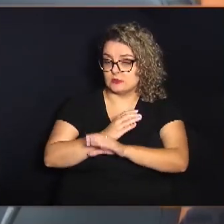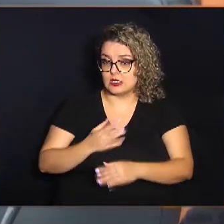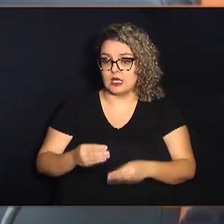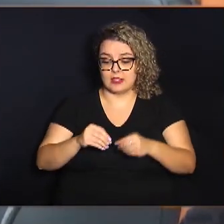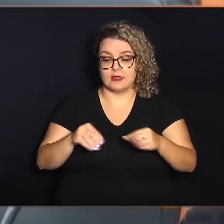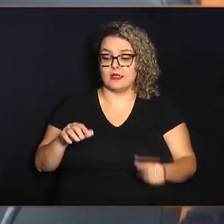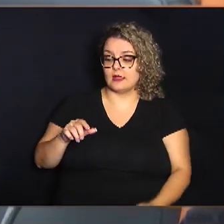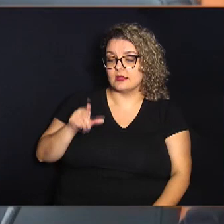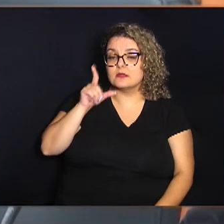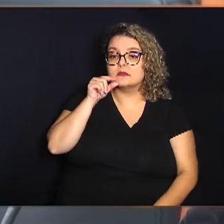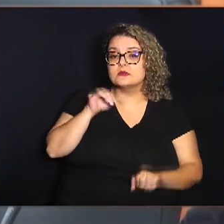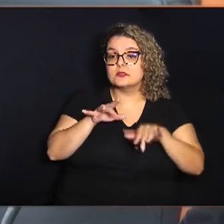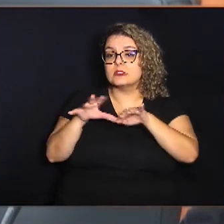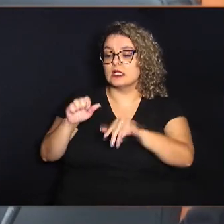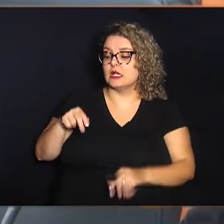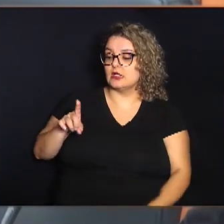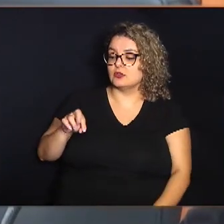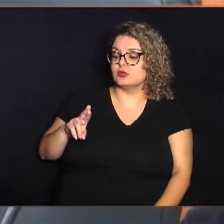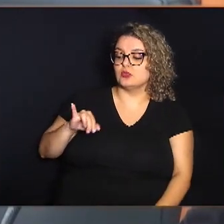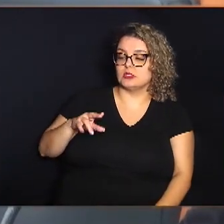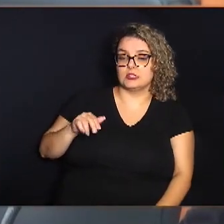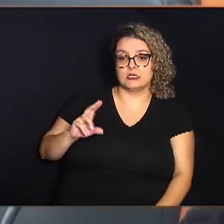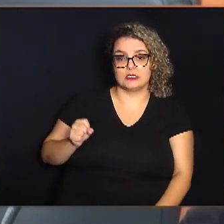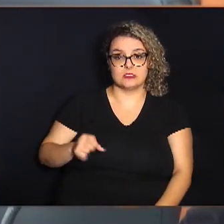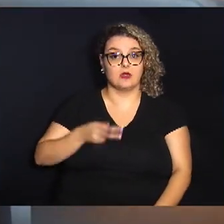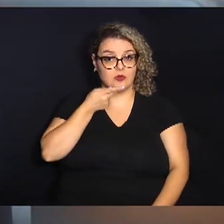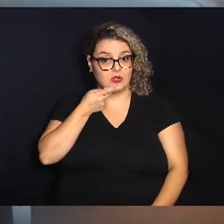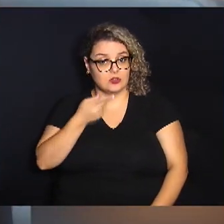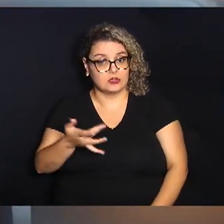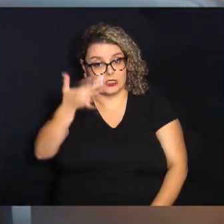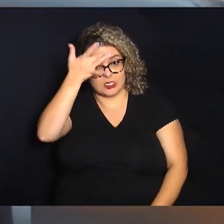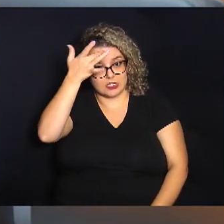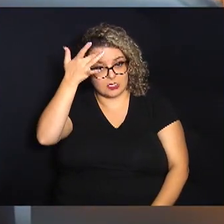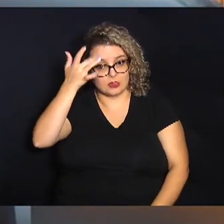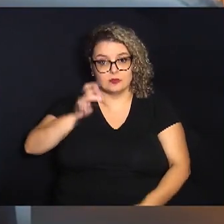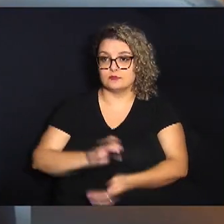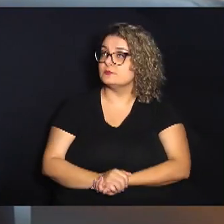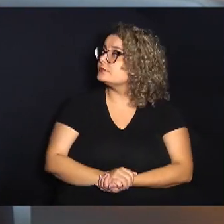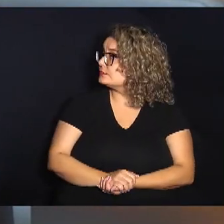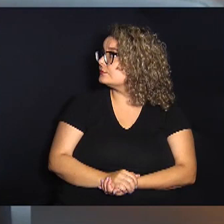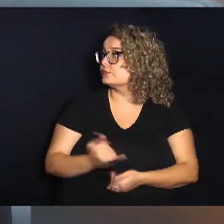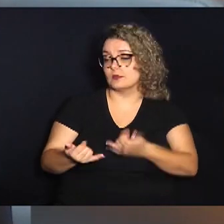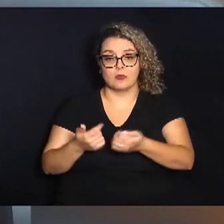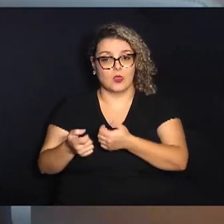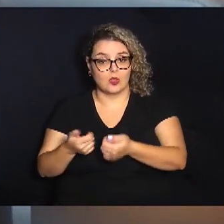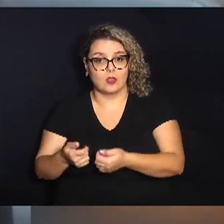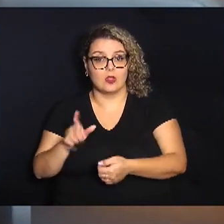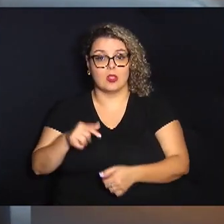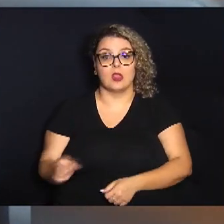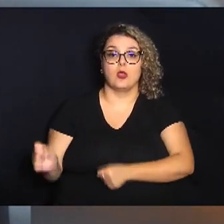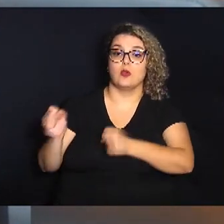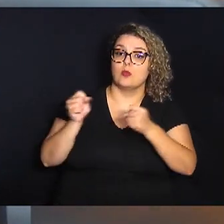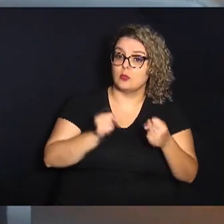Andorinhas, falou sobre a relação da saúde mental com os jogos eletrônicos. Os jogos eletrônicos também são uma ferramenta muito poderosa